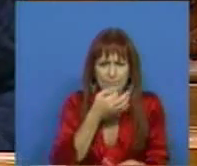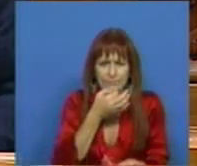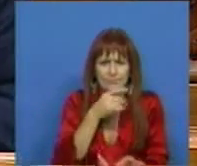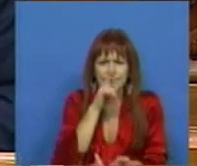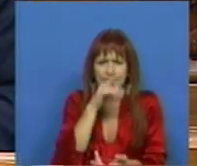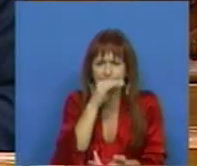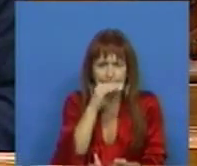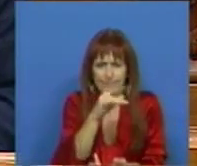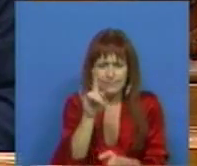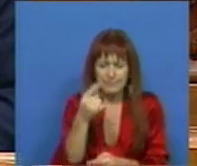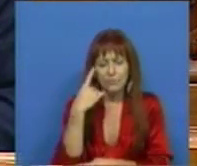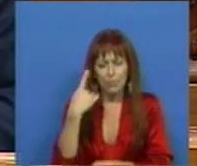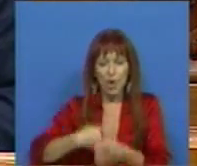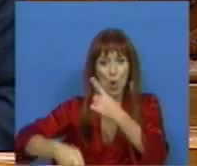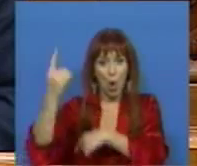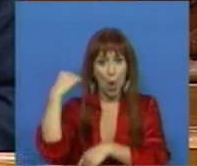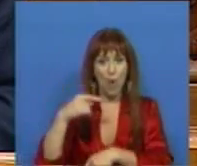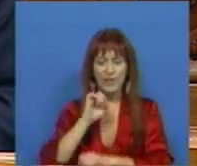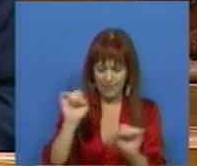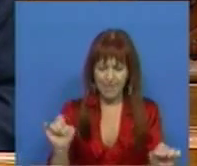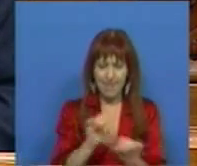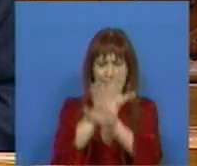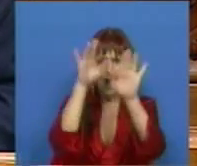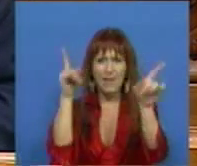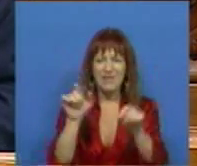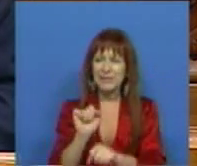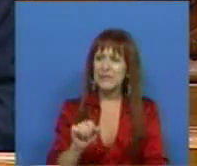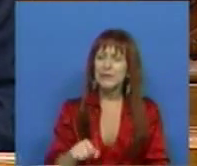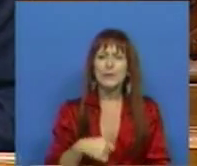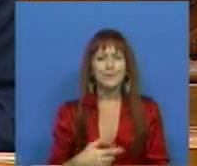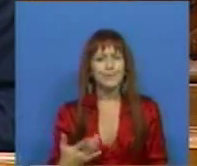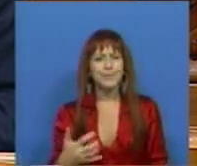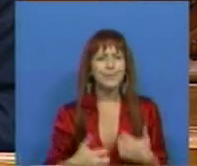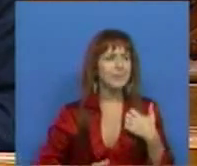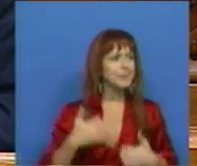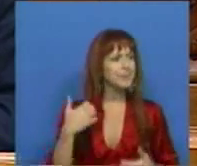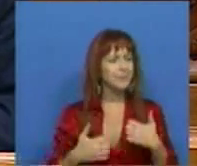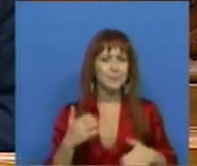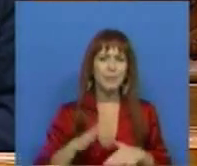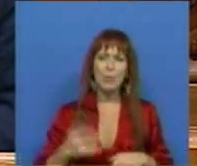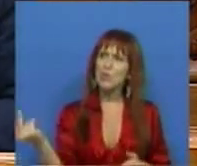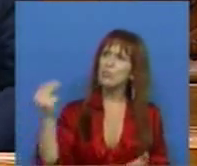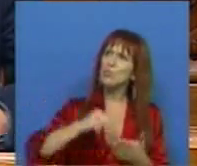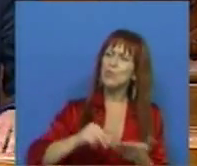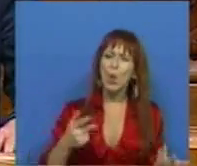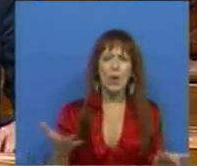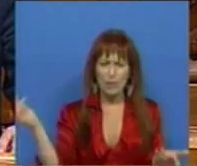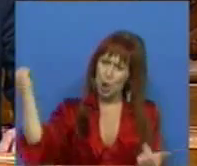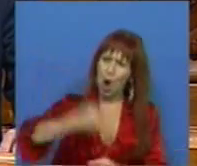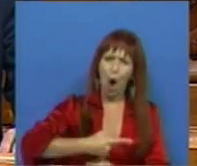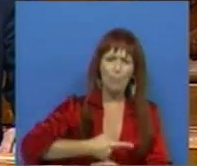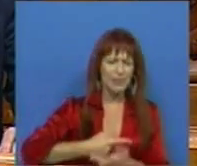de silêncio, mostrando ontem com clareza o seu irreprimível anseio pela vinda dos